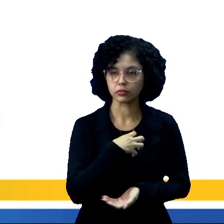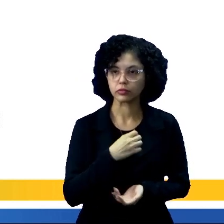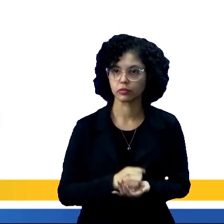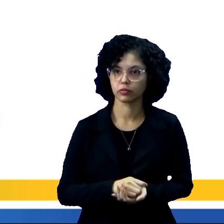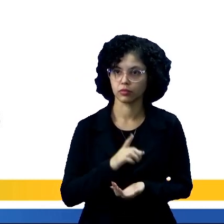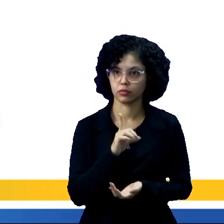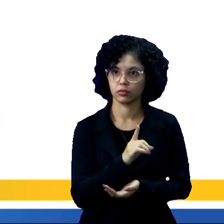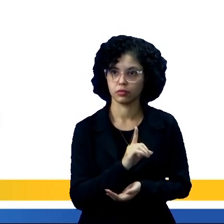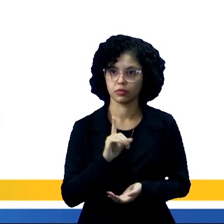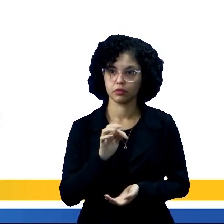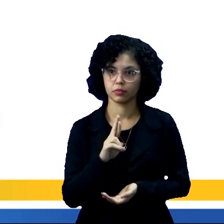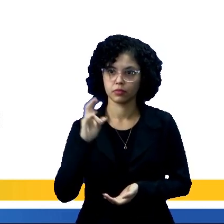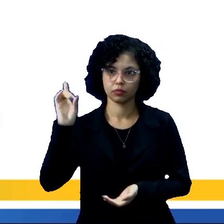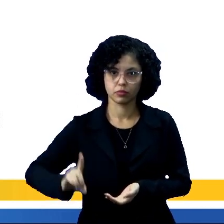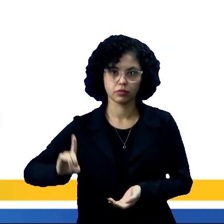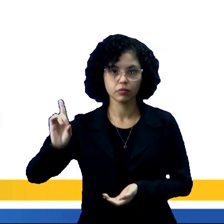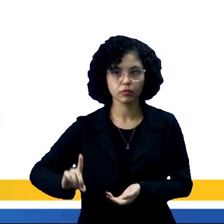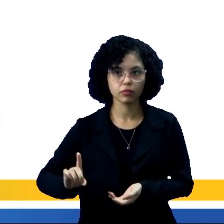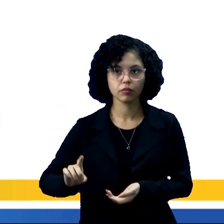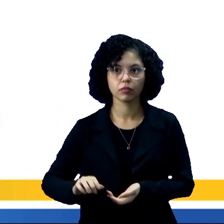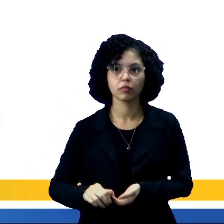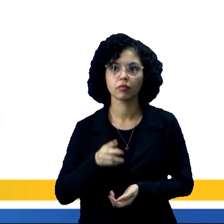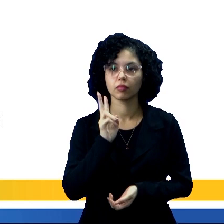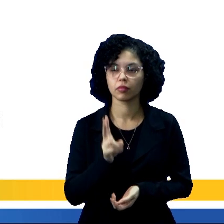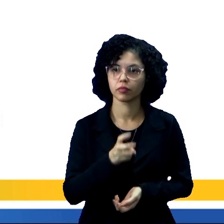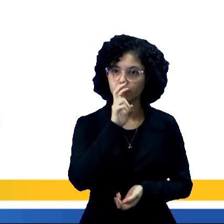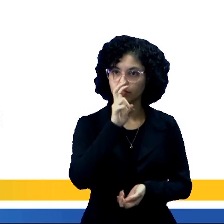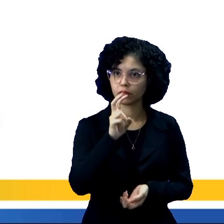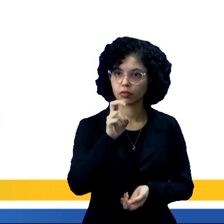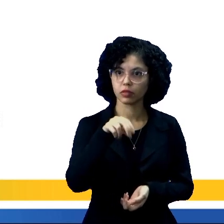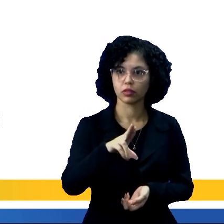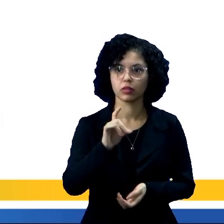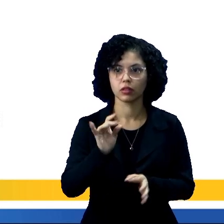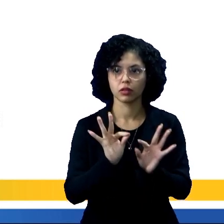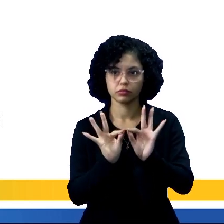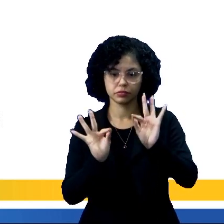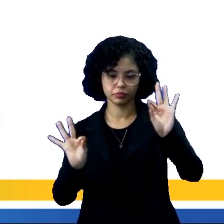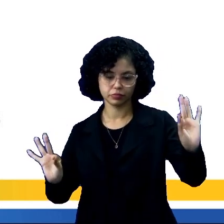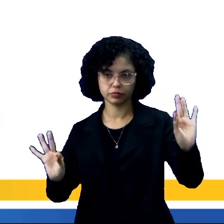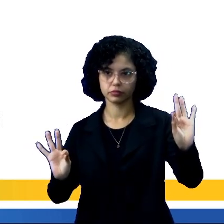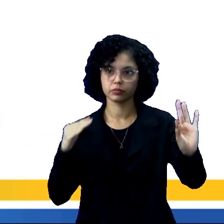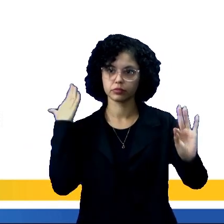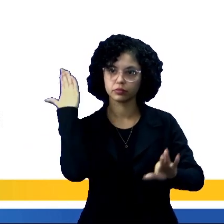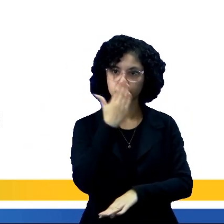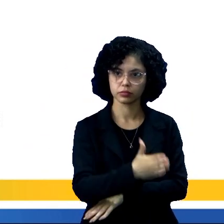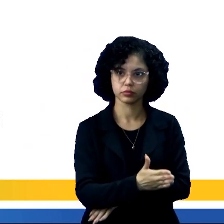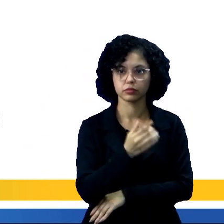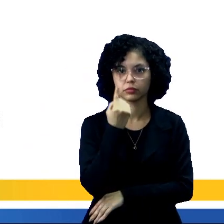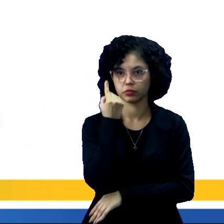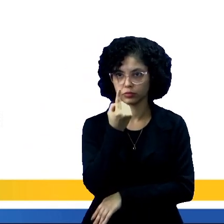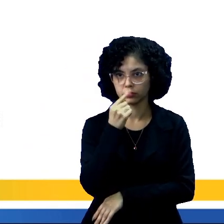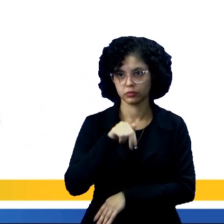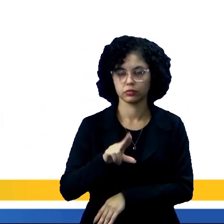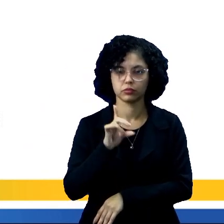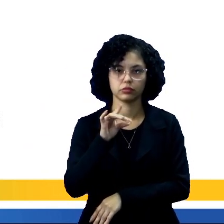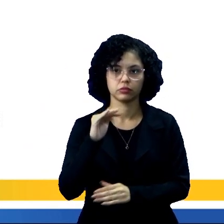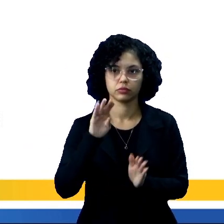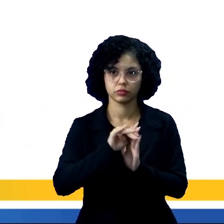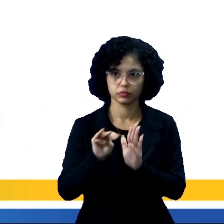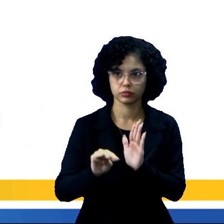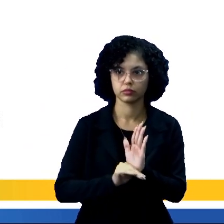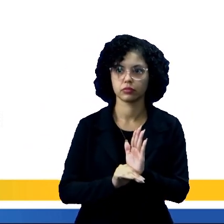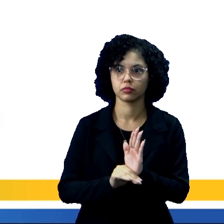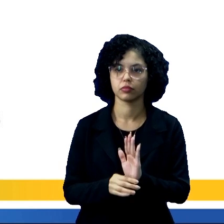se moveu para a direita, com 5 unidades de comprimento e direção, com 1 unidade para